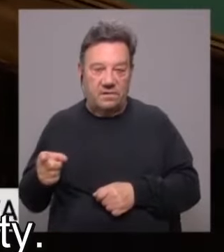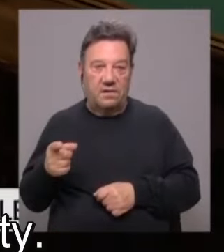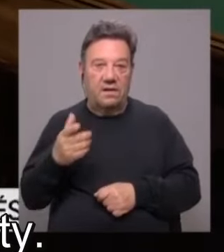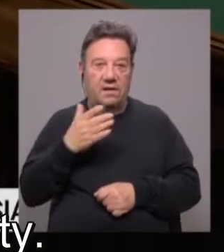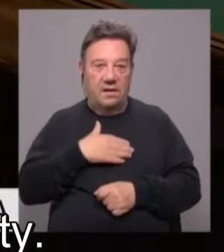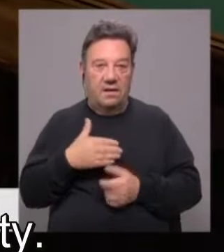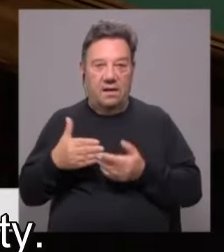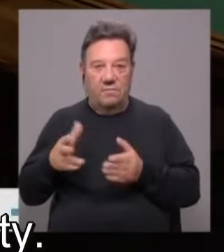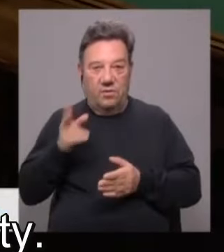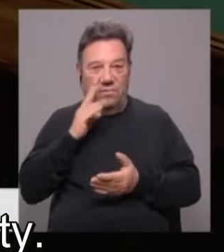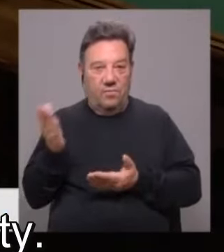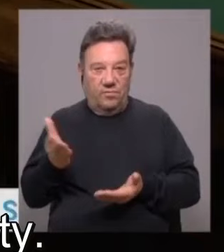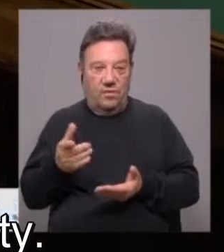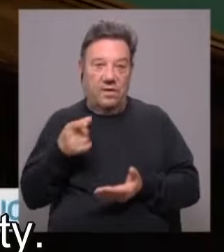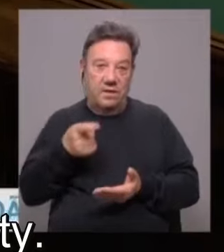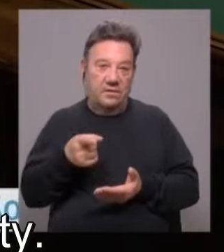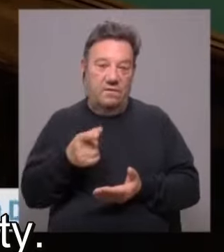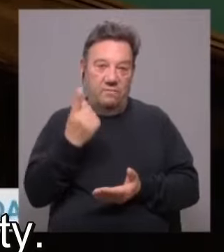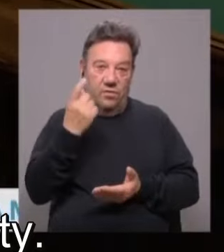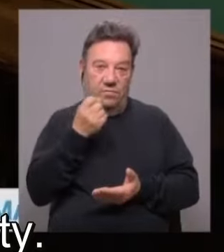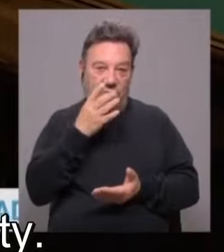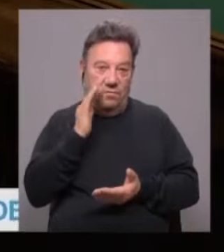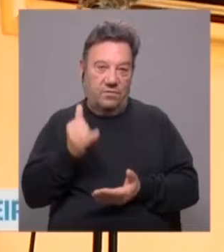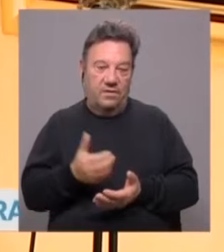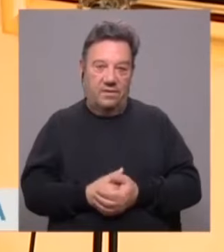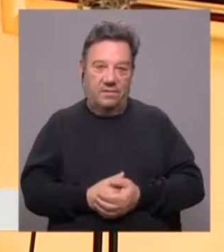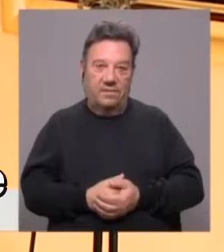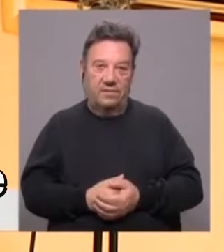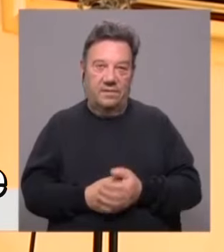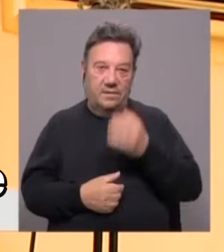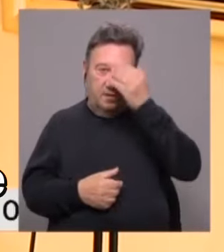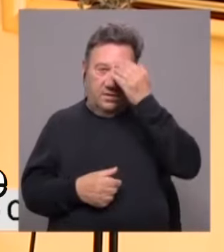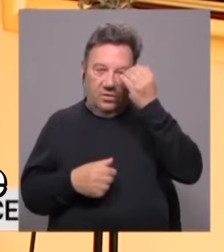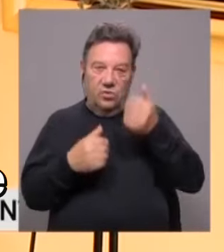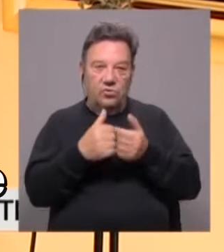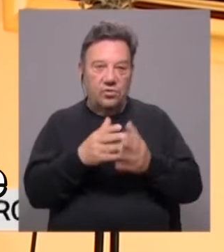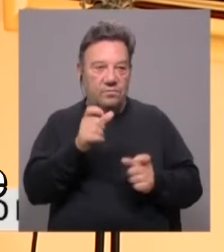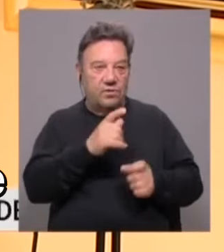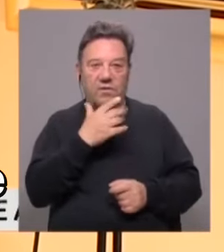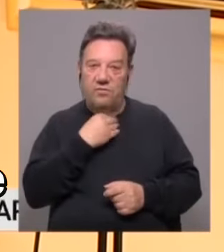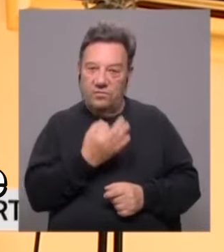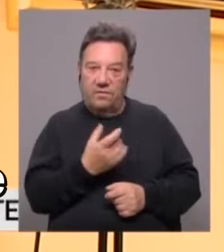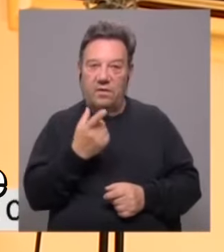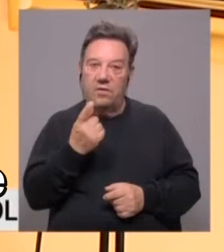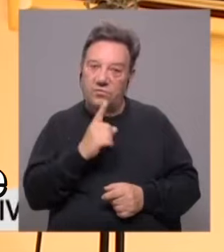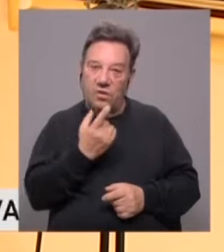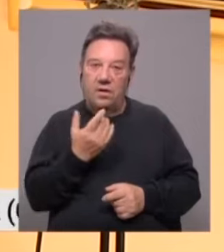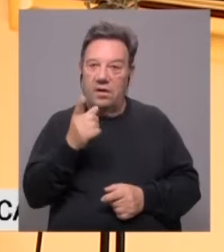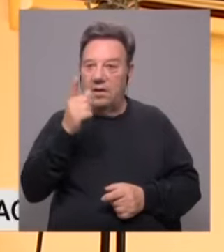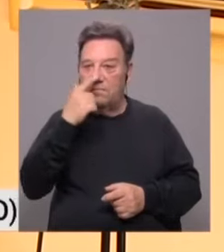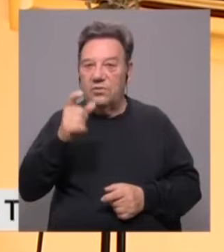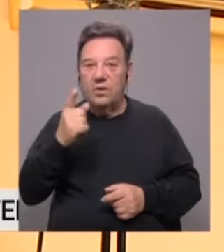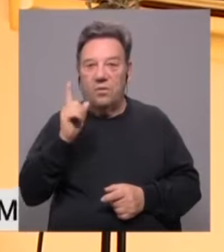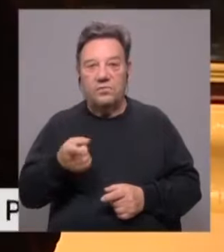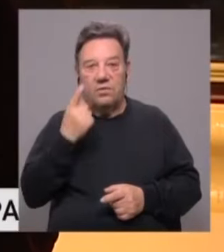quer abrir-se ao público. E esta foi uma boa oportunidade. Toda a gente tem gostado e não só. As pessoas passaram a conhecer um espaço que é da sua